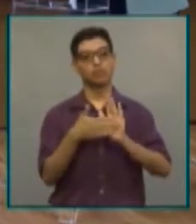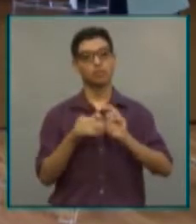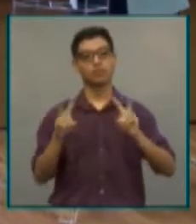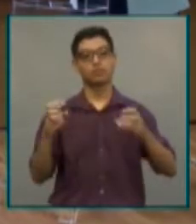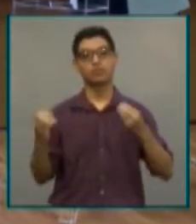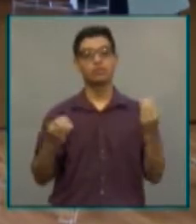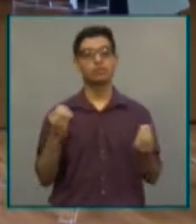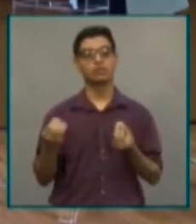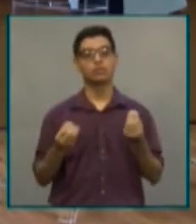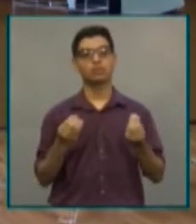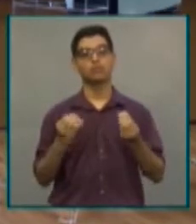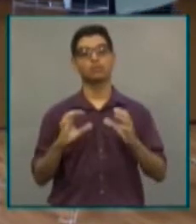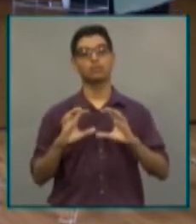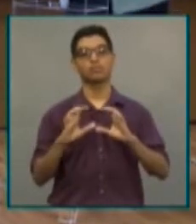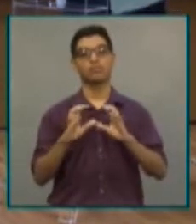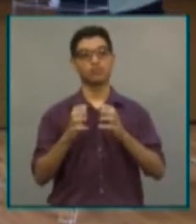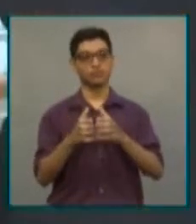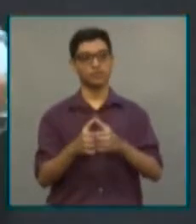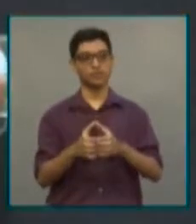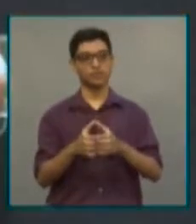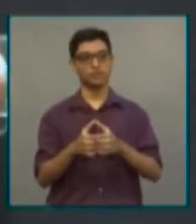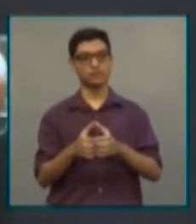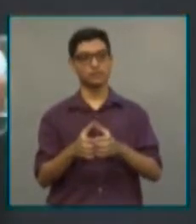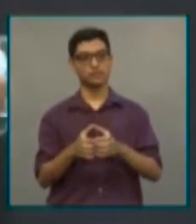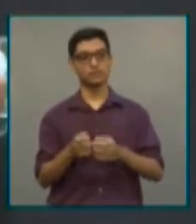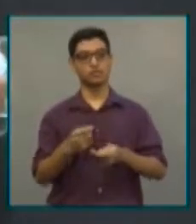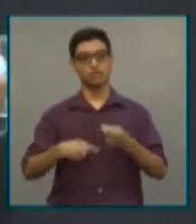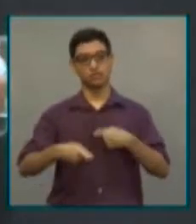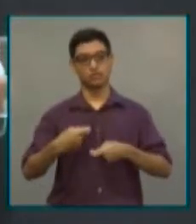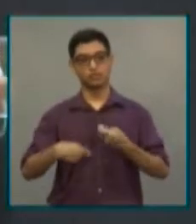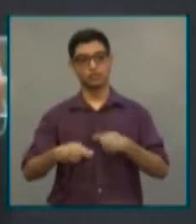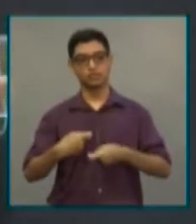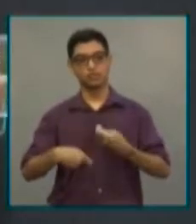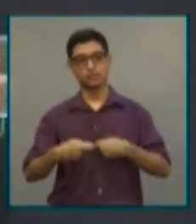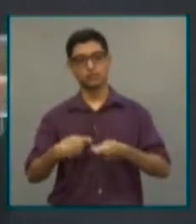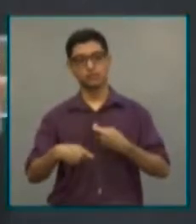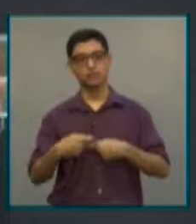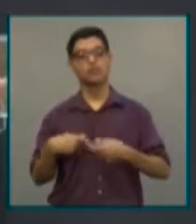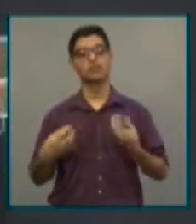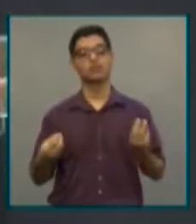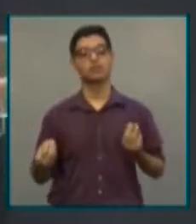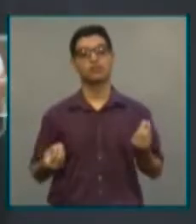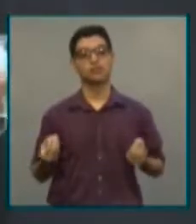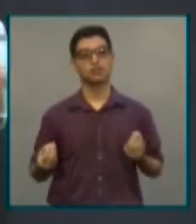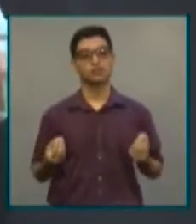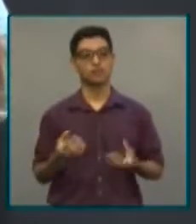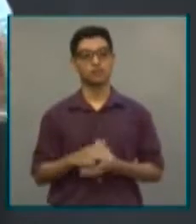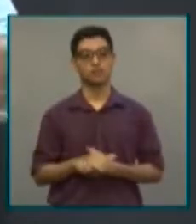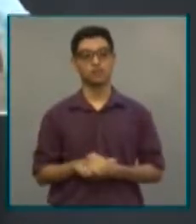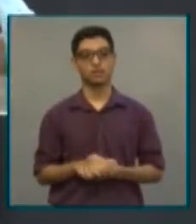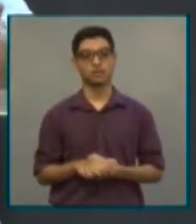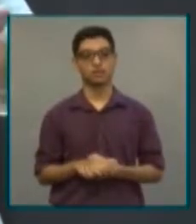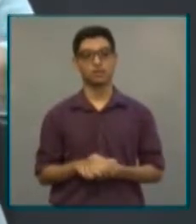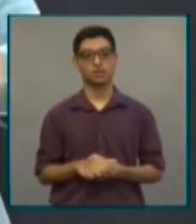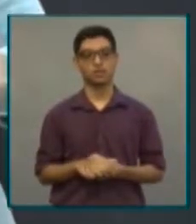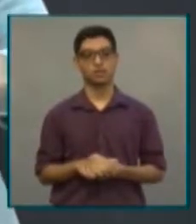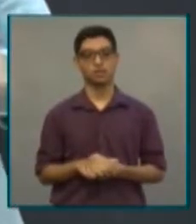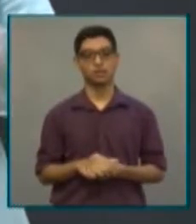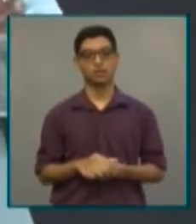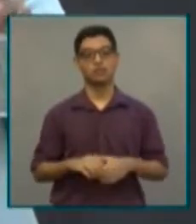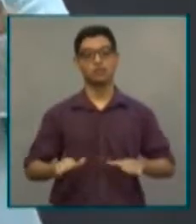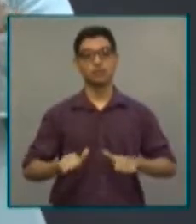Advogados. A candidata terá 1 minuto e 30 segundos. Muito bem. A Ordem é